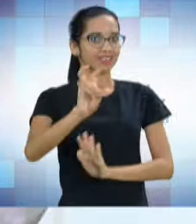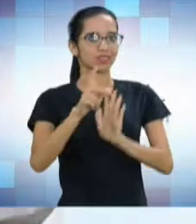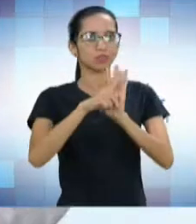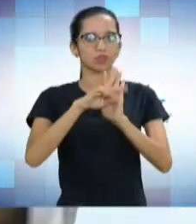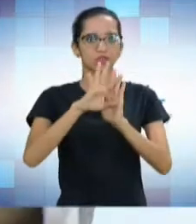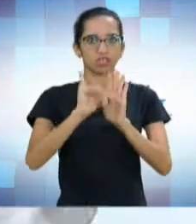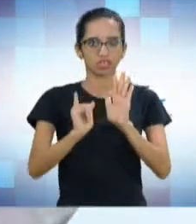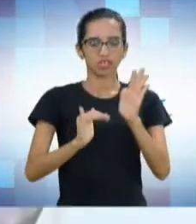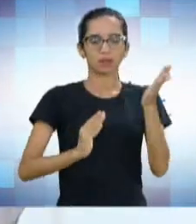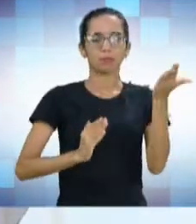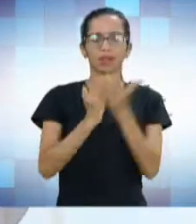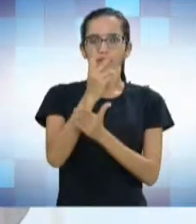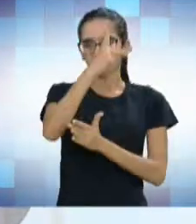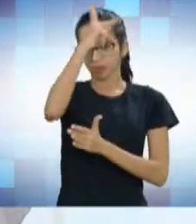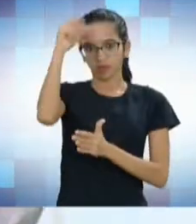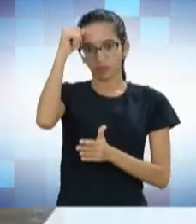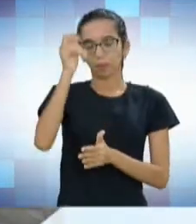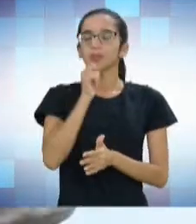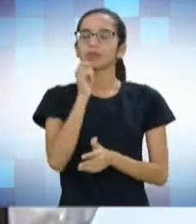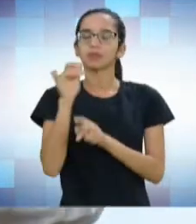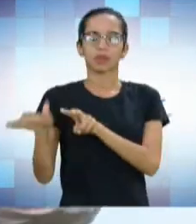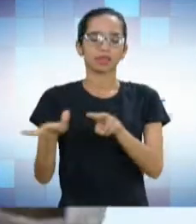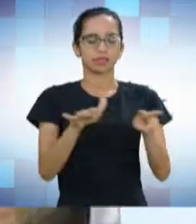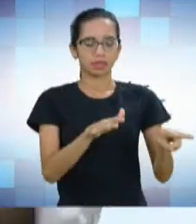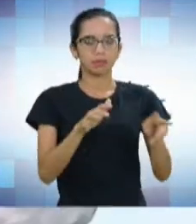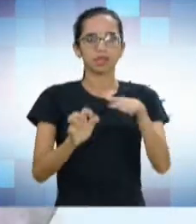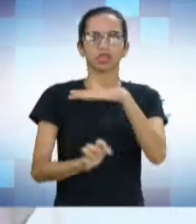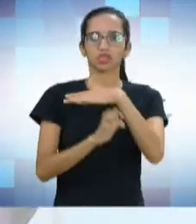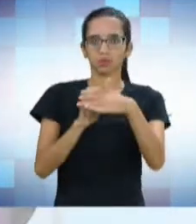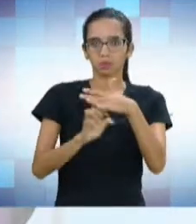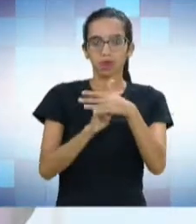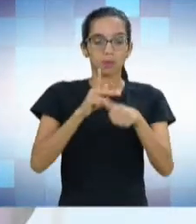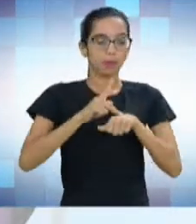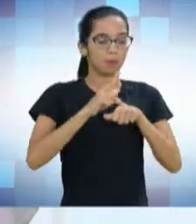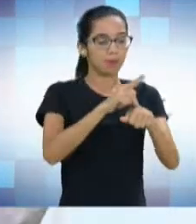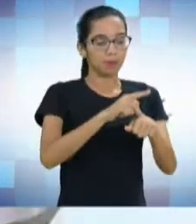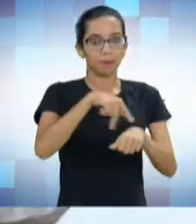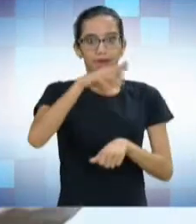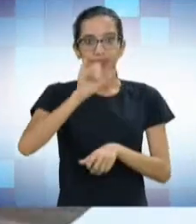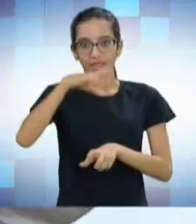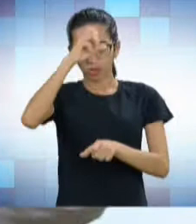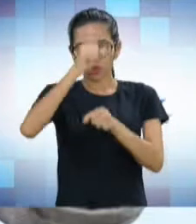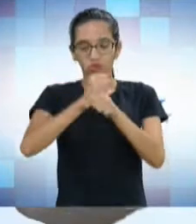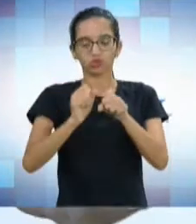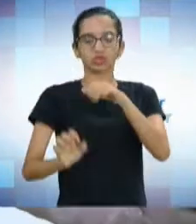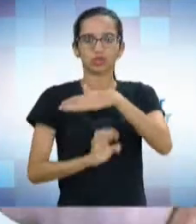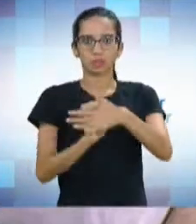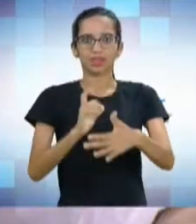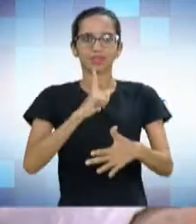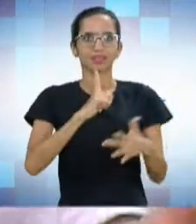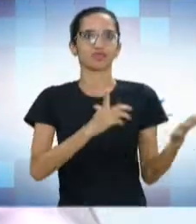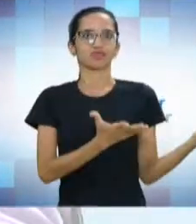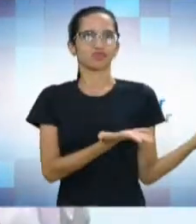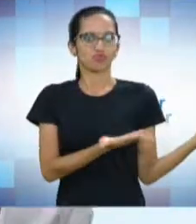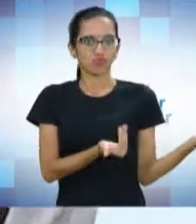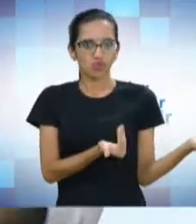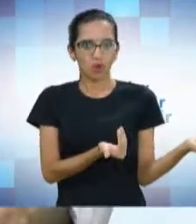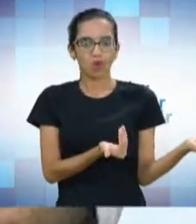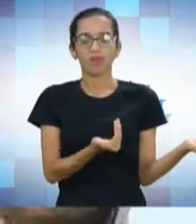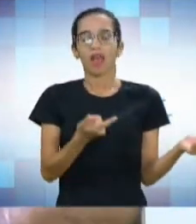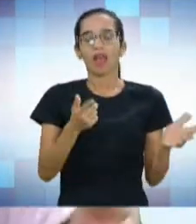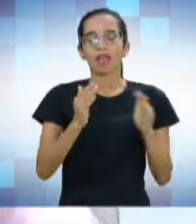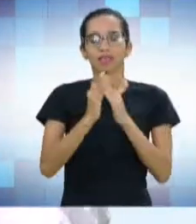a semana do empreendedorismo prêmio para o empreendedor jovem e as escolas do município teresina e